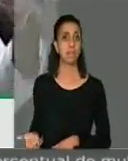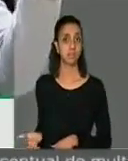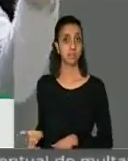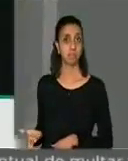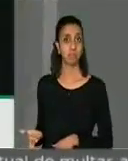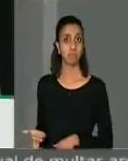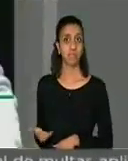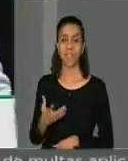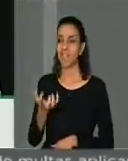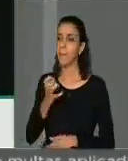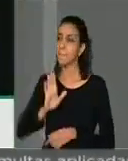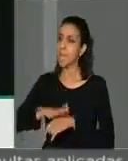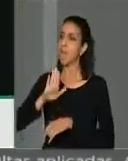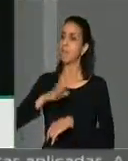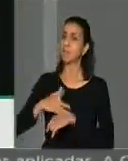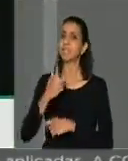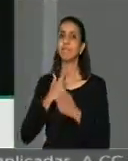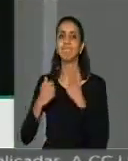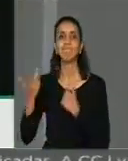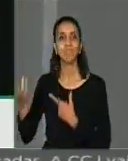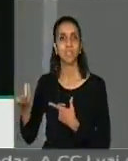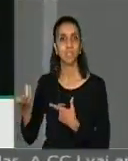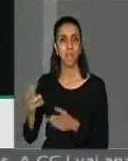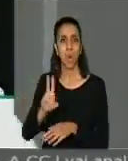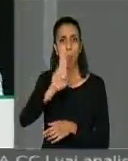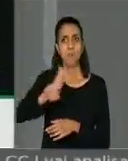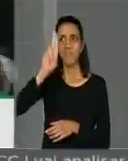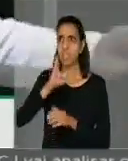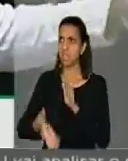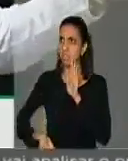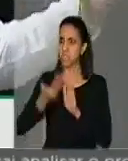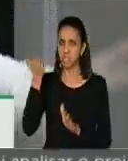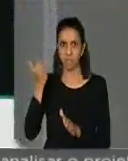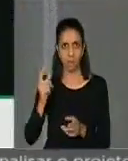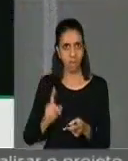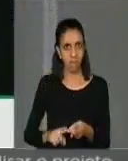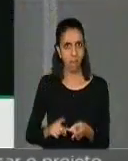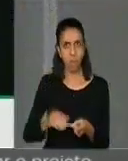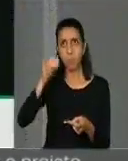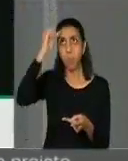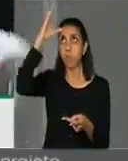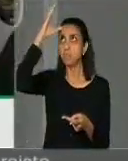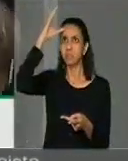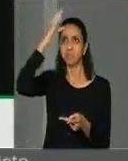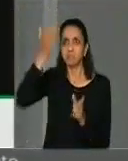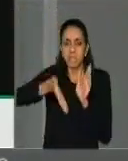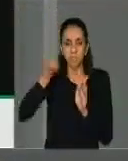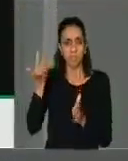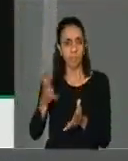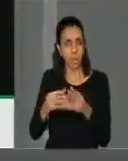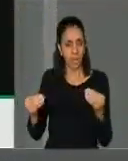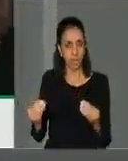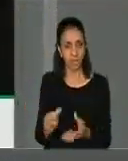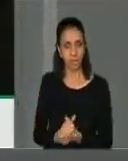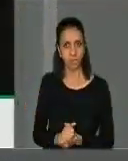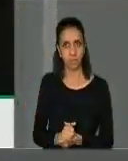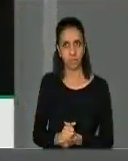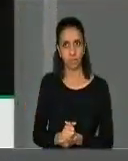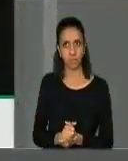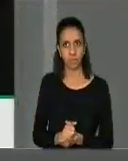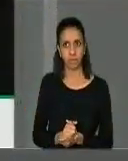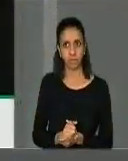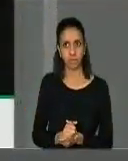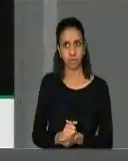de sustentação. Tira-se a universidade, tira-se o conhecimento, tira-se